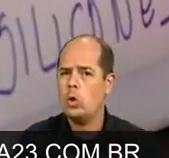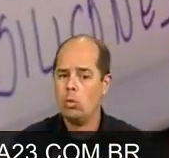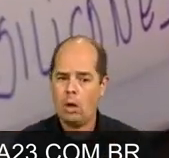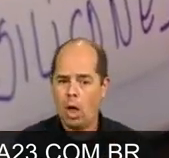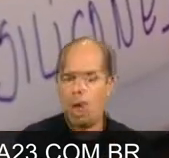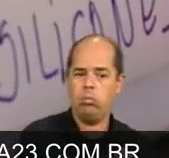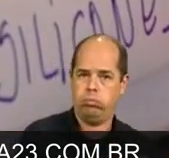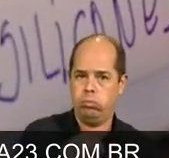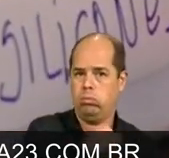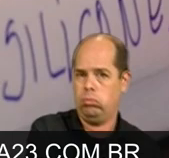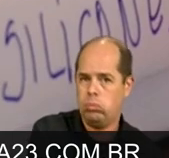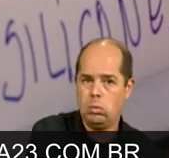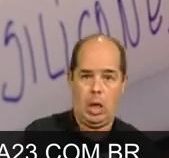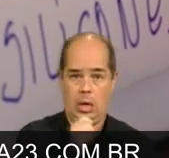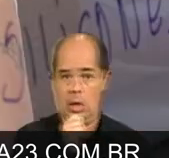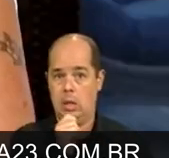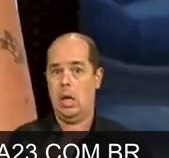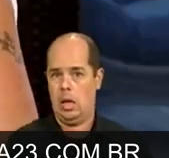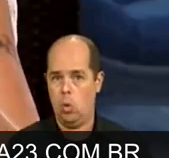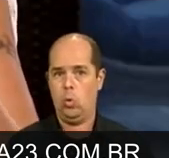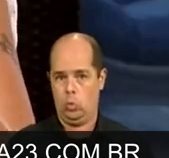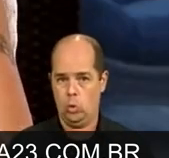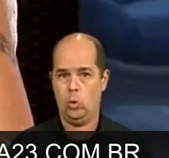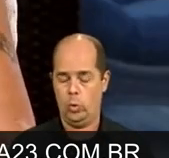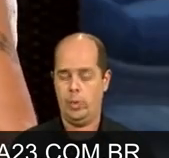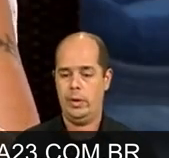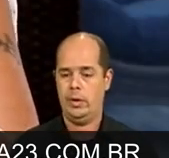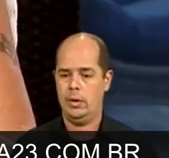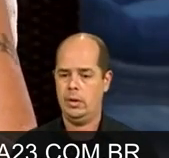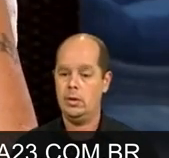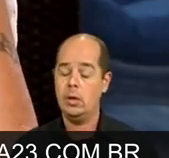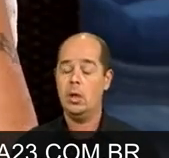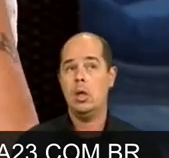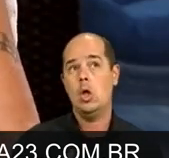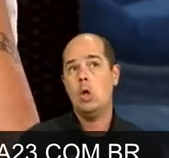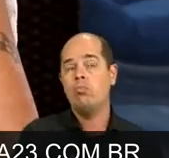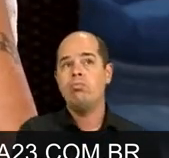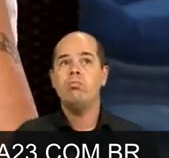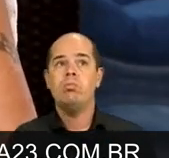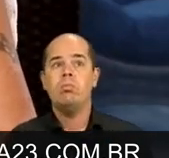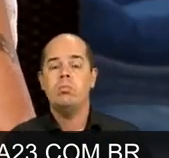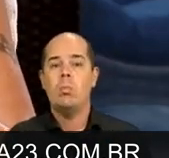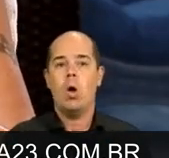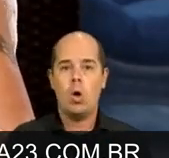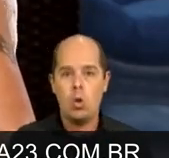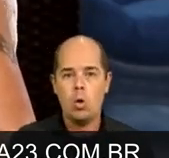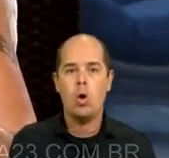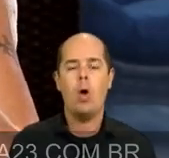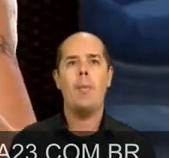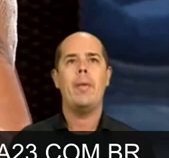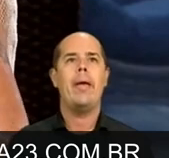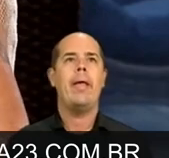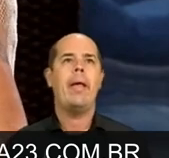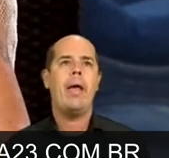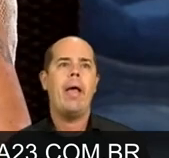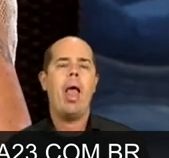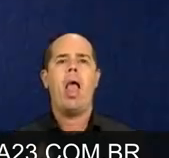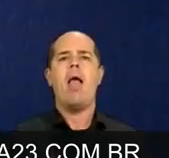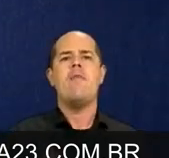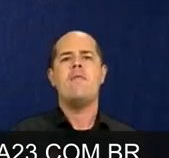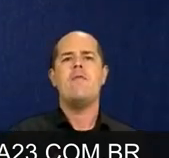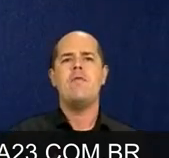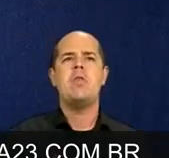catalogada oficialmente como doença. Foi um quadro generalizado de queda de qualidade de